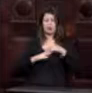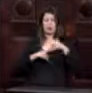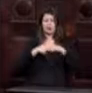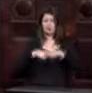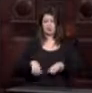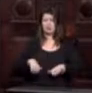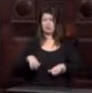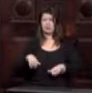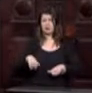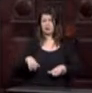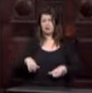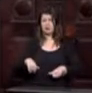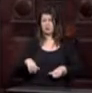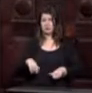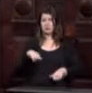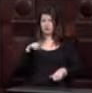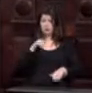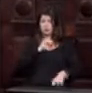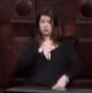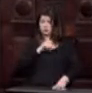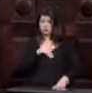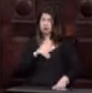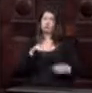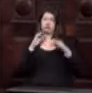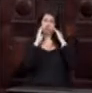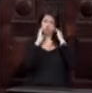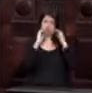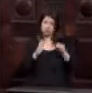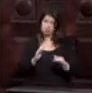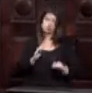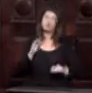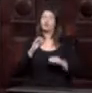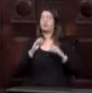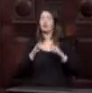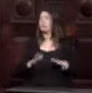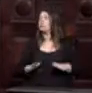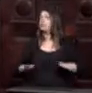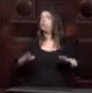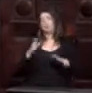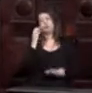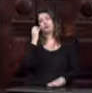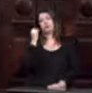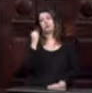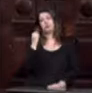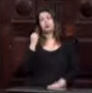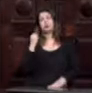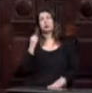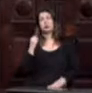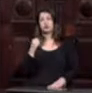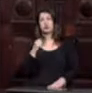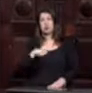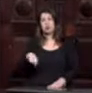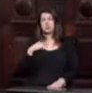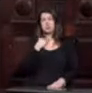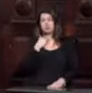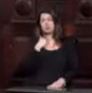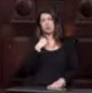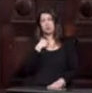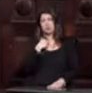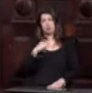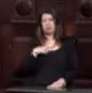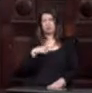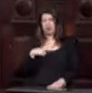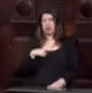estabelecida. E essa remuneração ser respeitada em todos os poderes. Não podemos ter